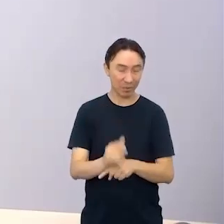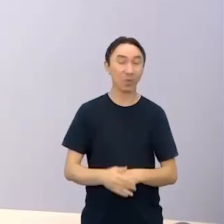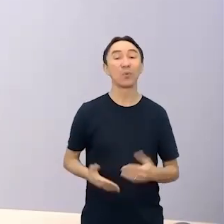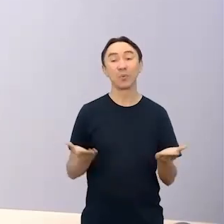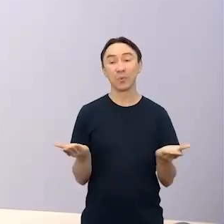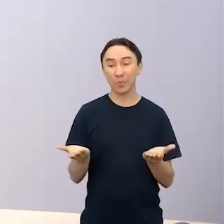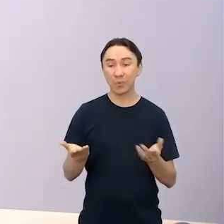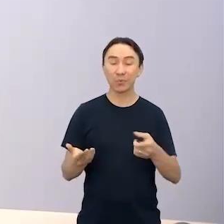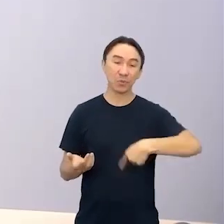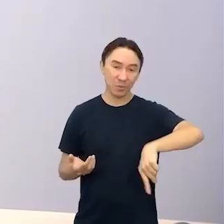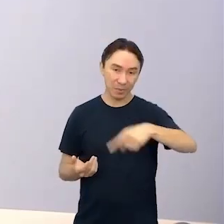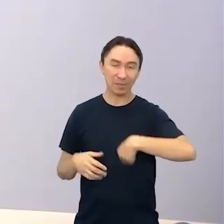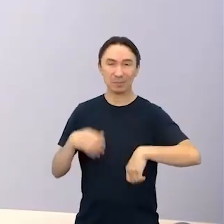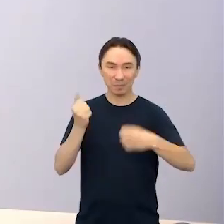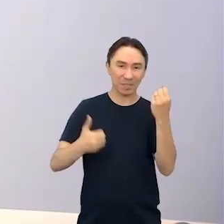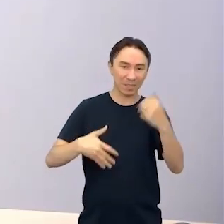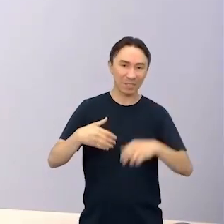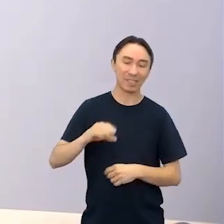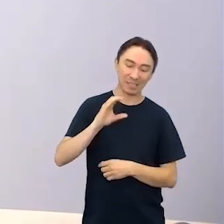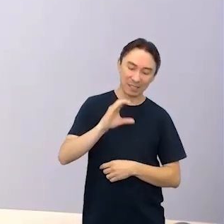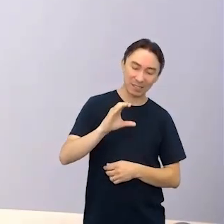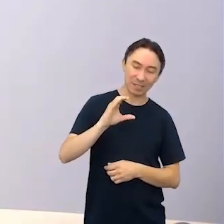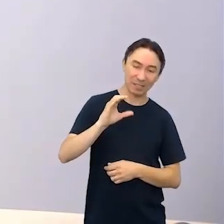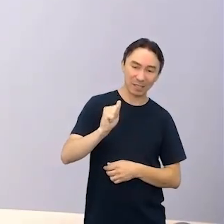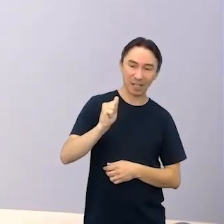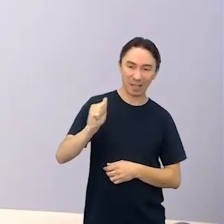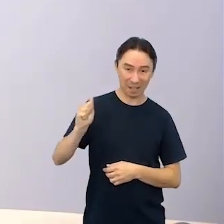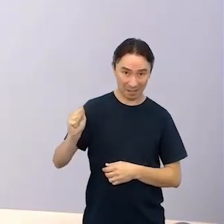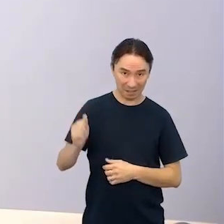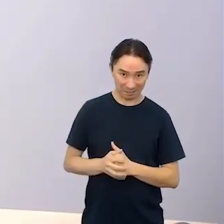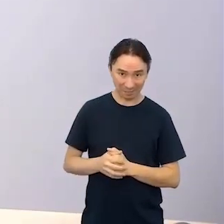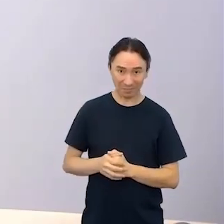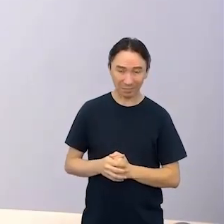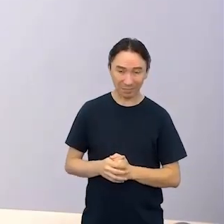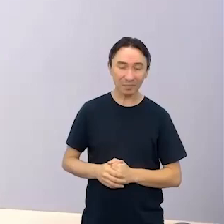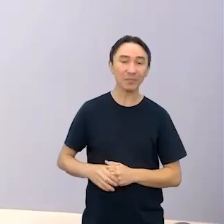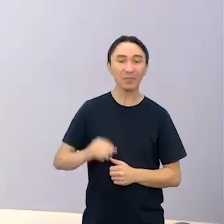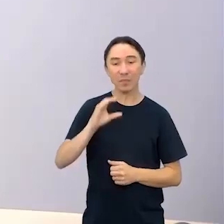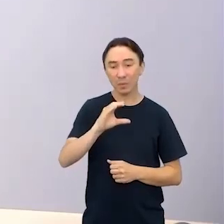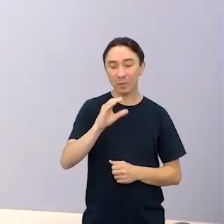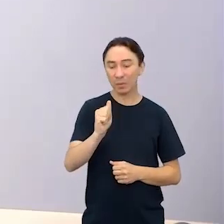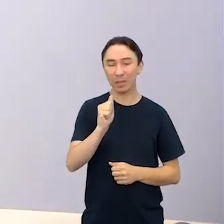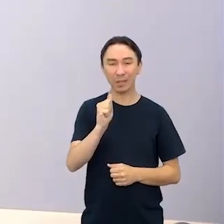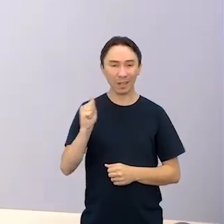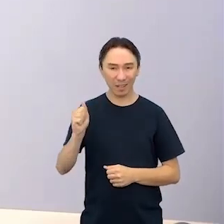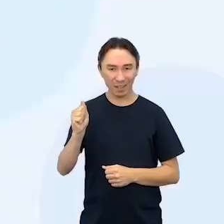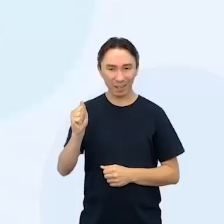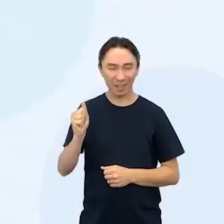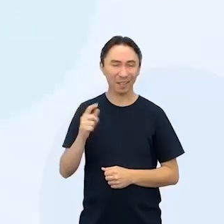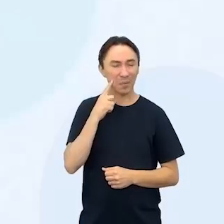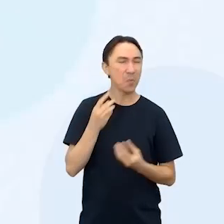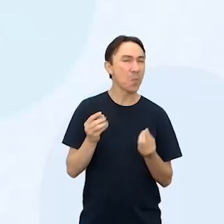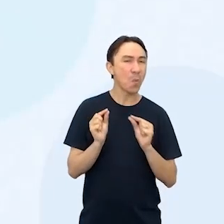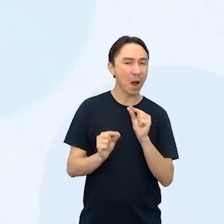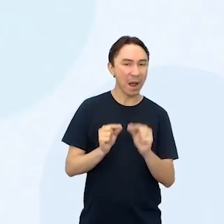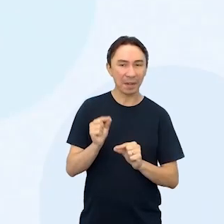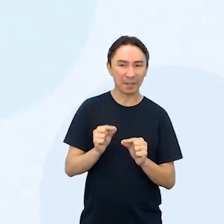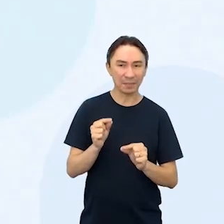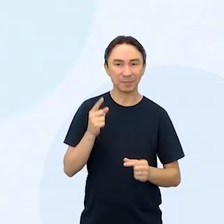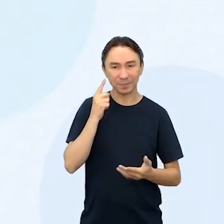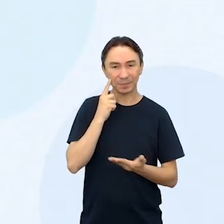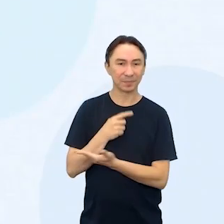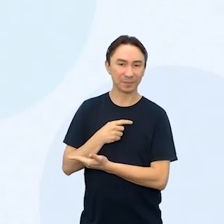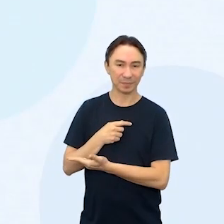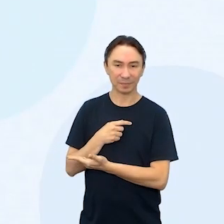comunicação alternativa, que é o que nós propusemos aqui apresentar para vocês. Então o que é a comunicação alternativa em sua definição? A